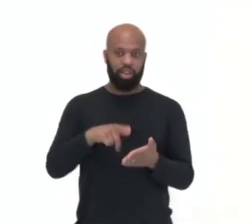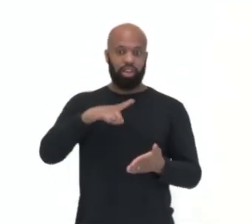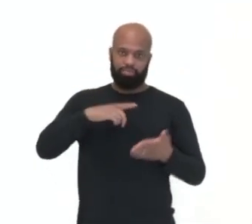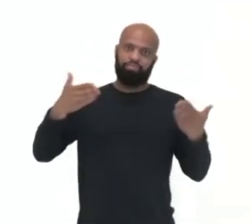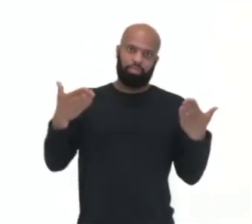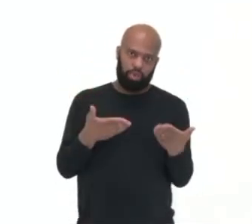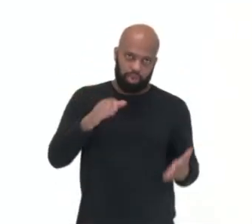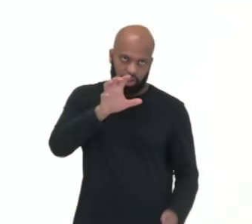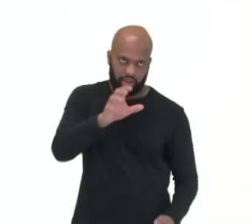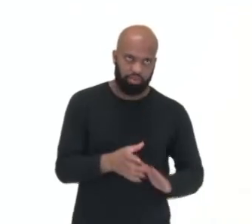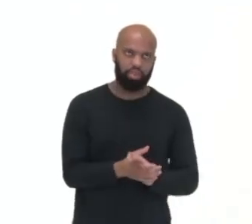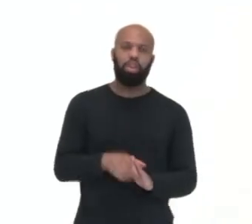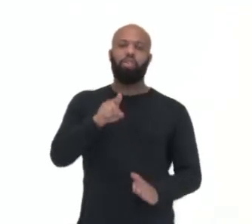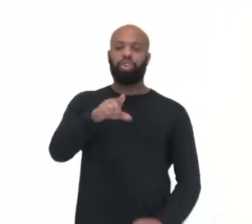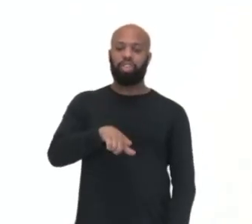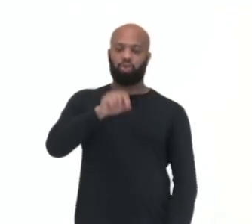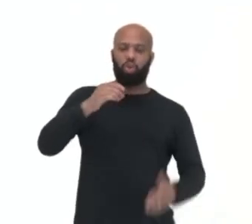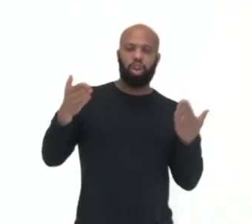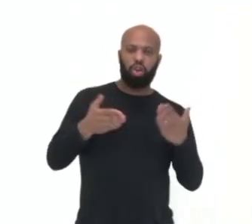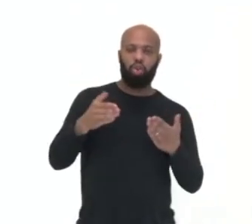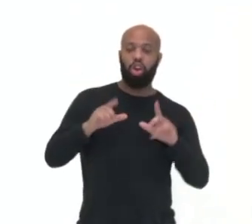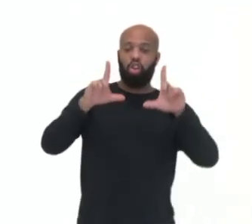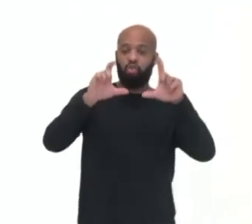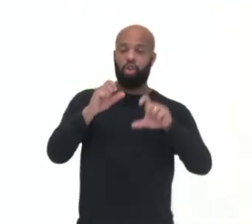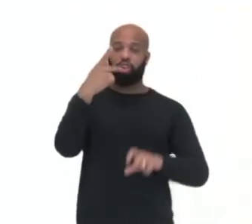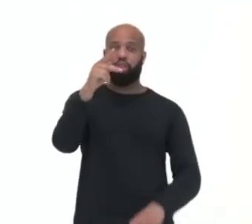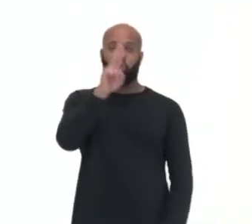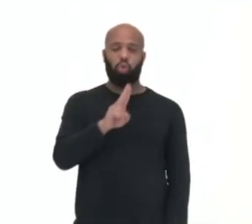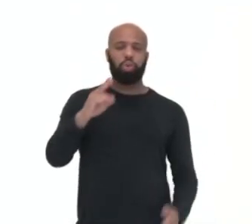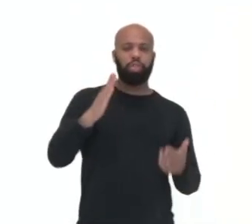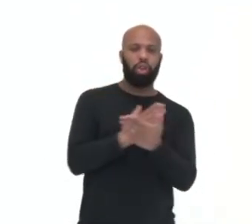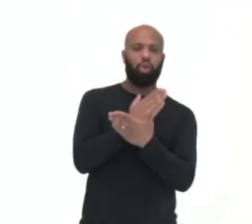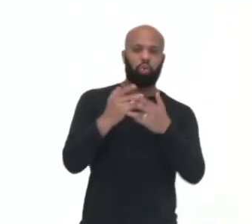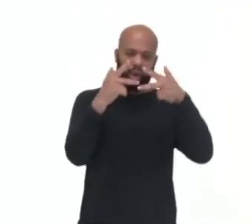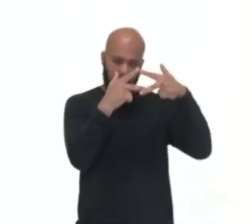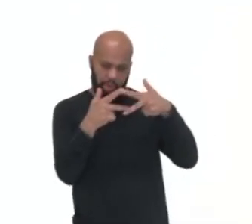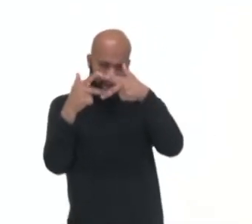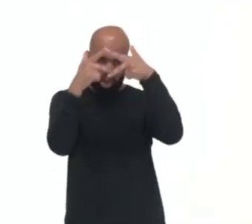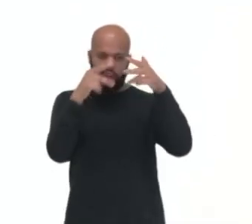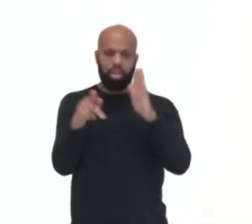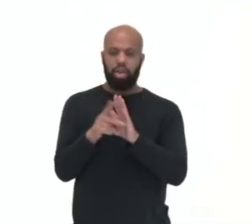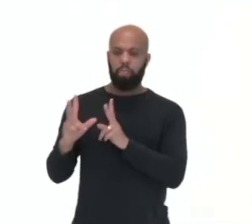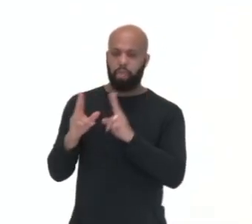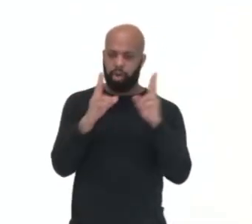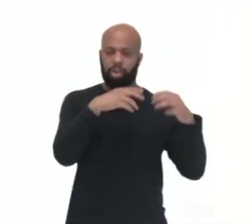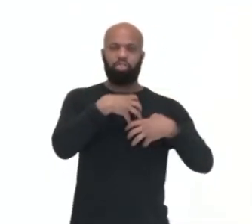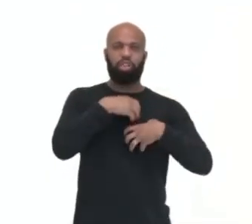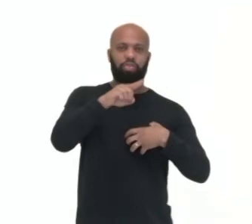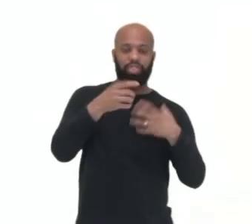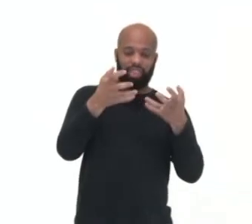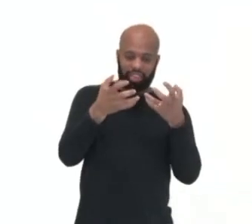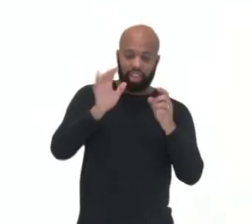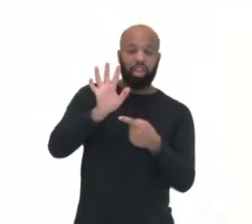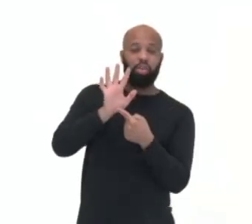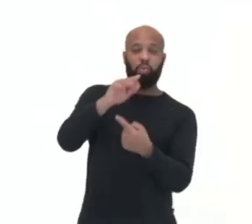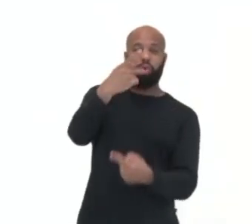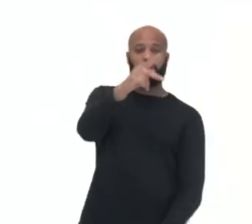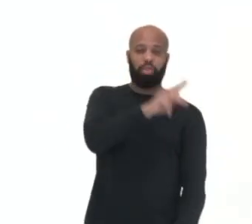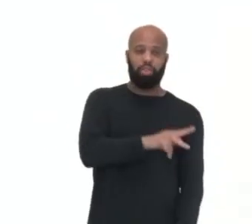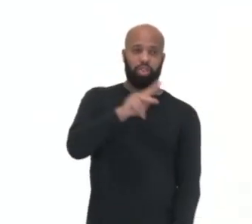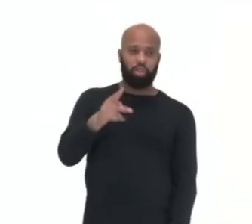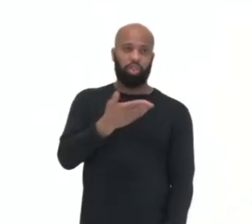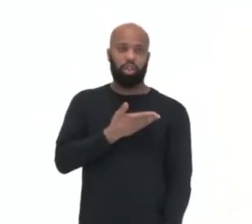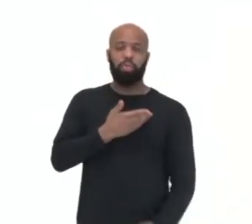existe isso. Escolha uma foto sua e utilize algum recurso para a edição da forma que preferir. Apresente ao professor e